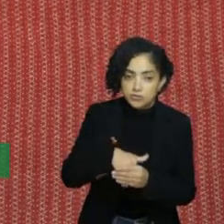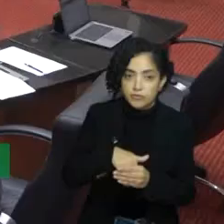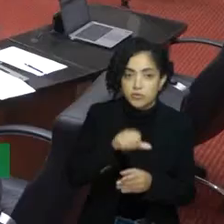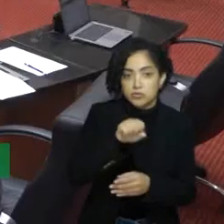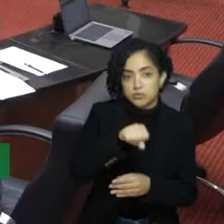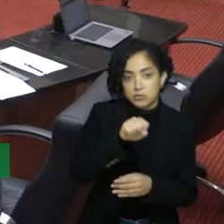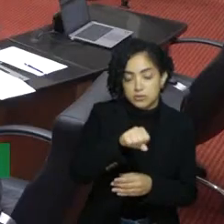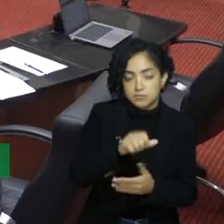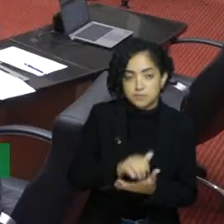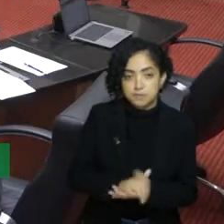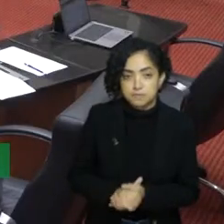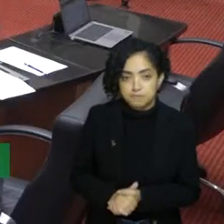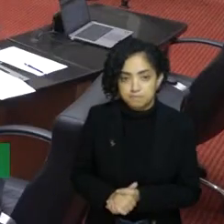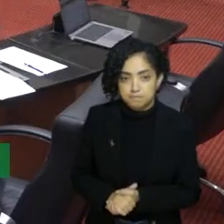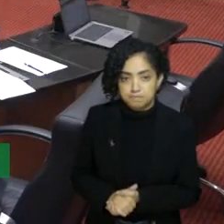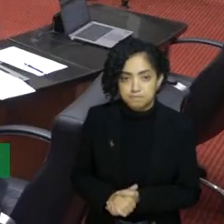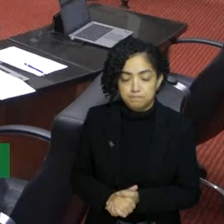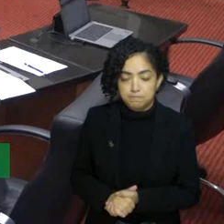Obrigado.